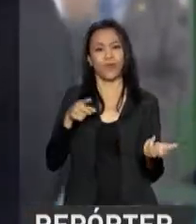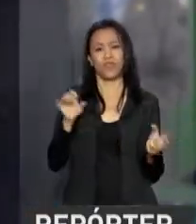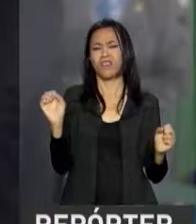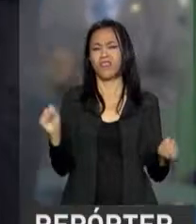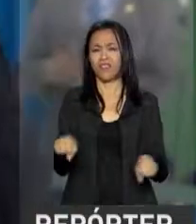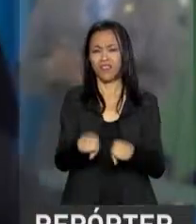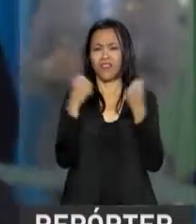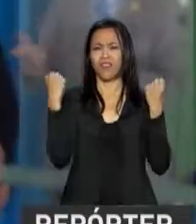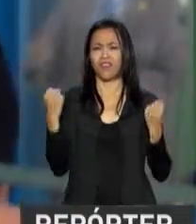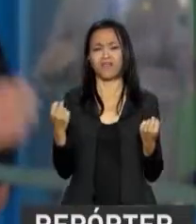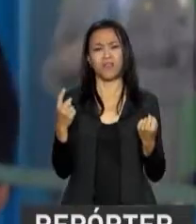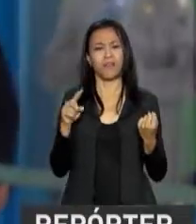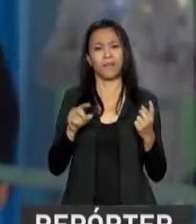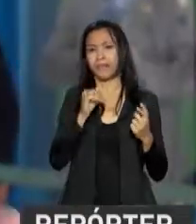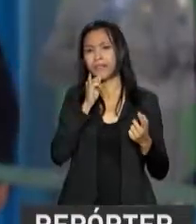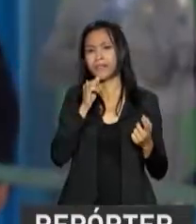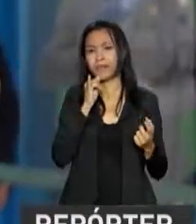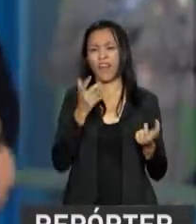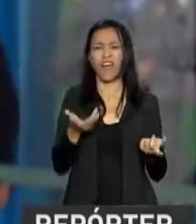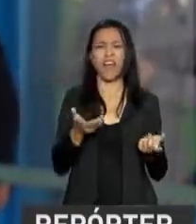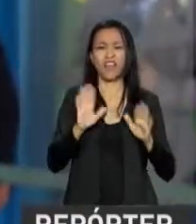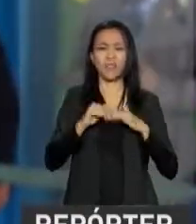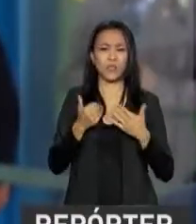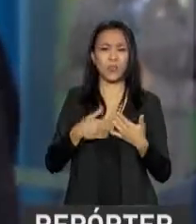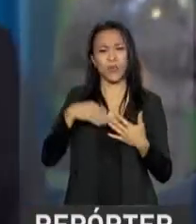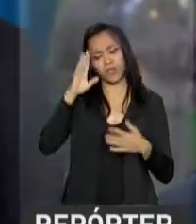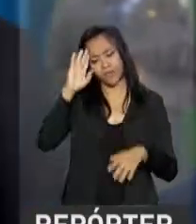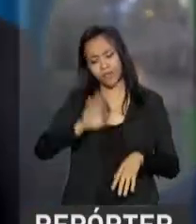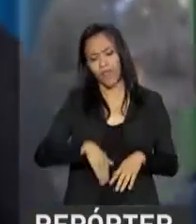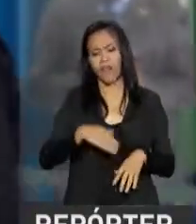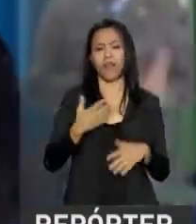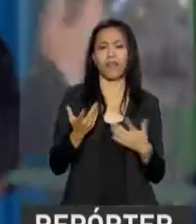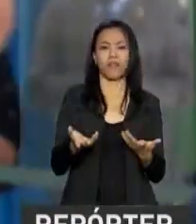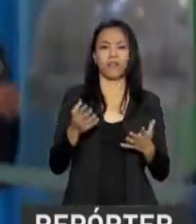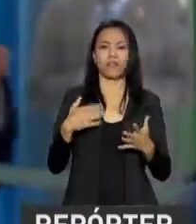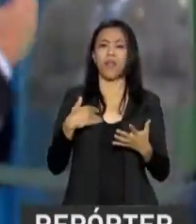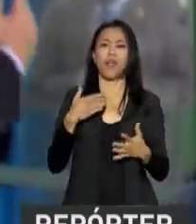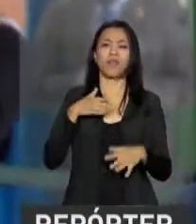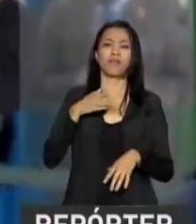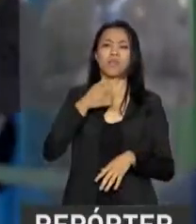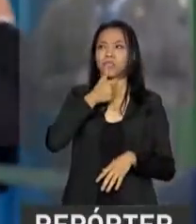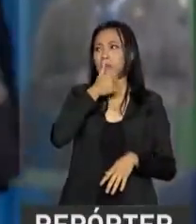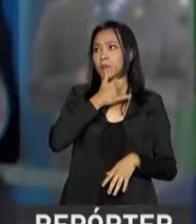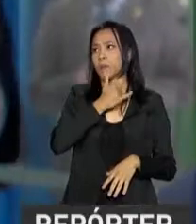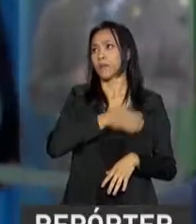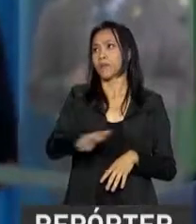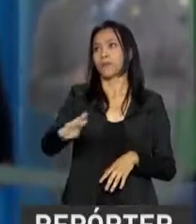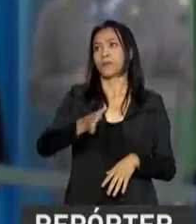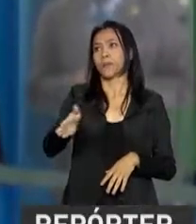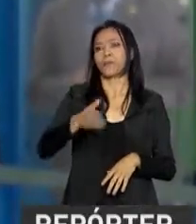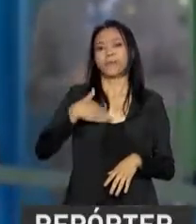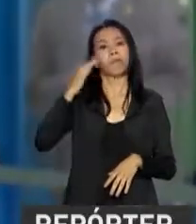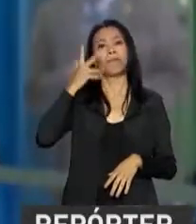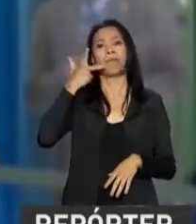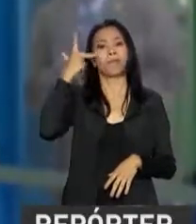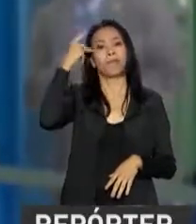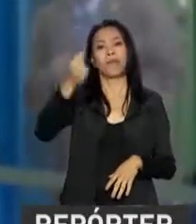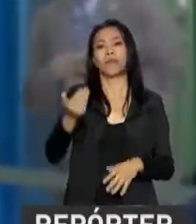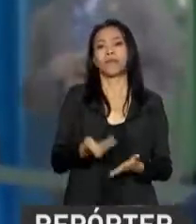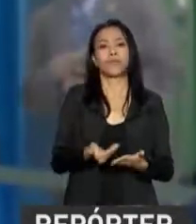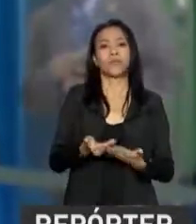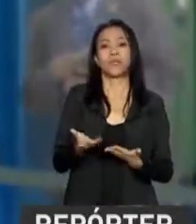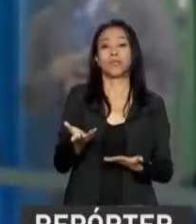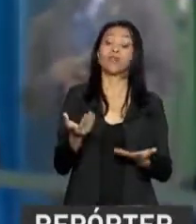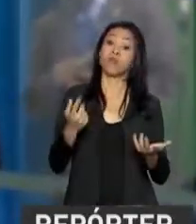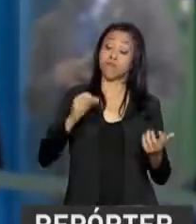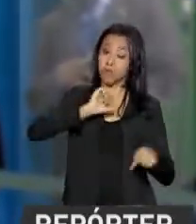da escola que é desinteressante que o aluno está estudando uma coisa que ele não entende o sentido daquilo para a vida dele então